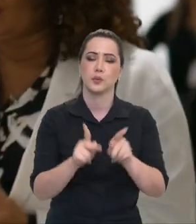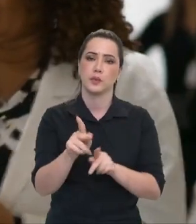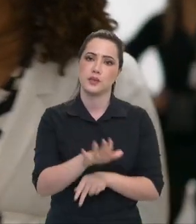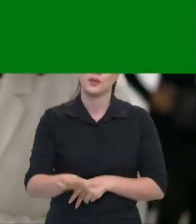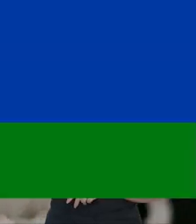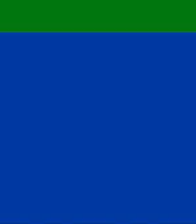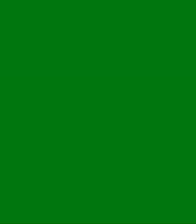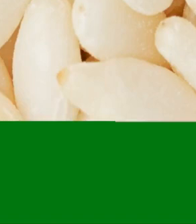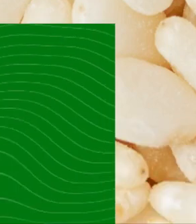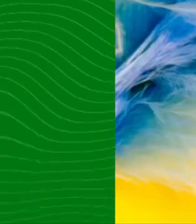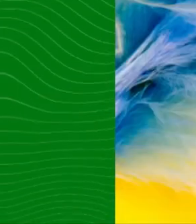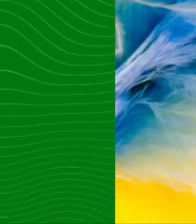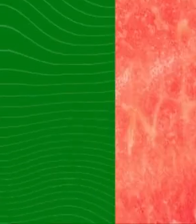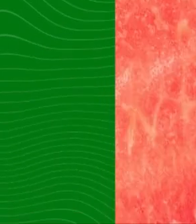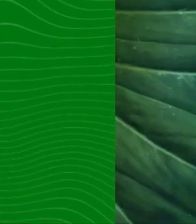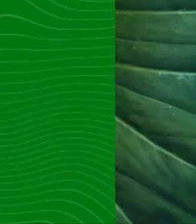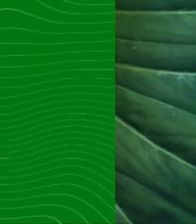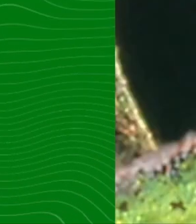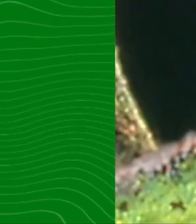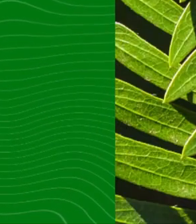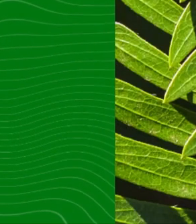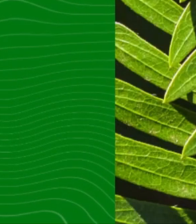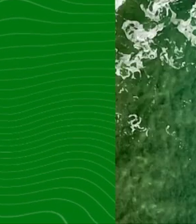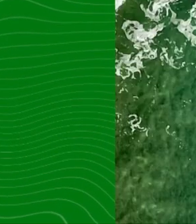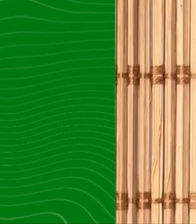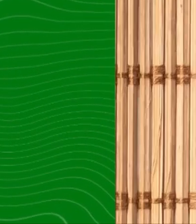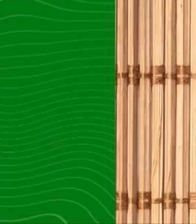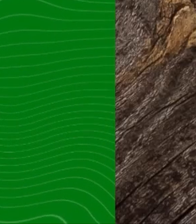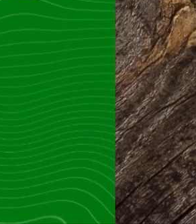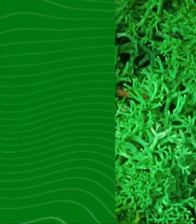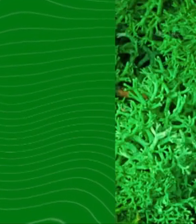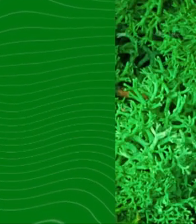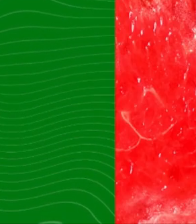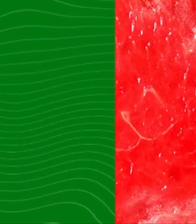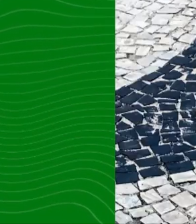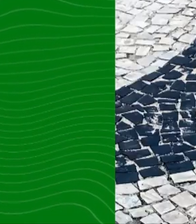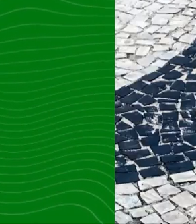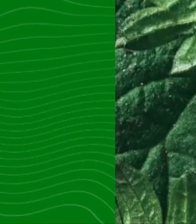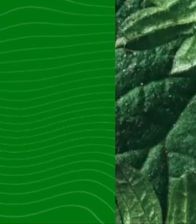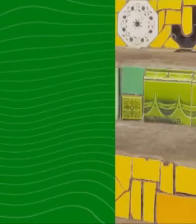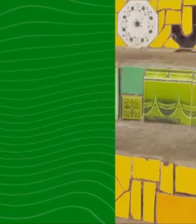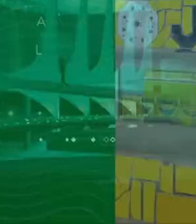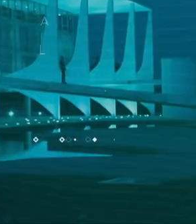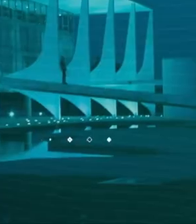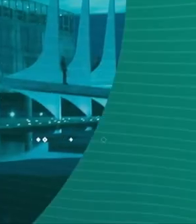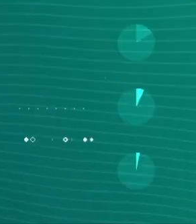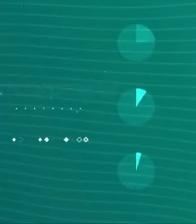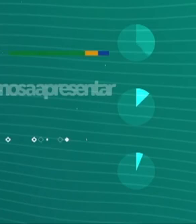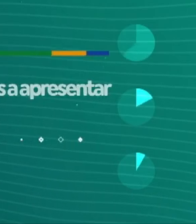um todo, né? Brasil em Pauta, domingo, 8h30 da noite.